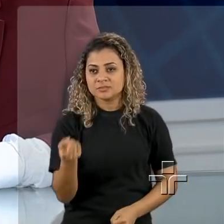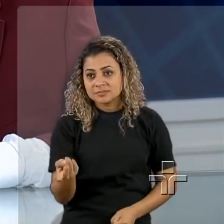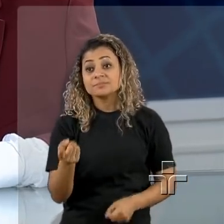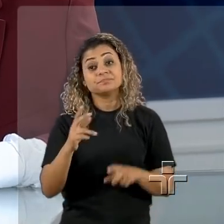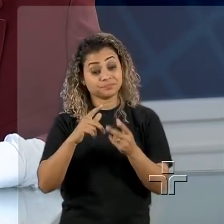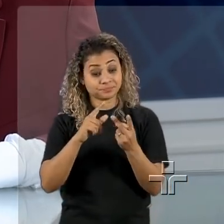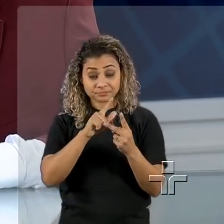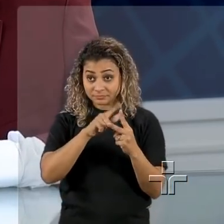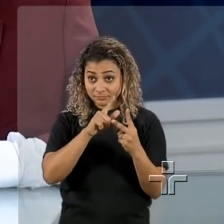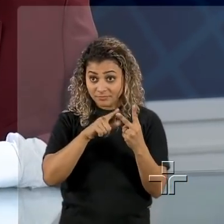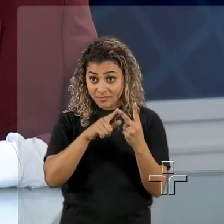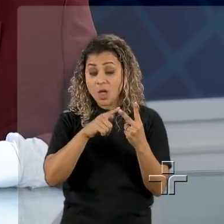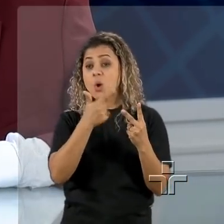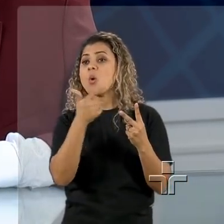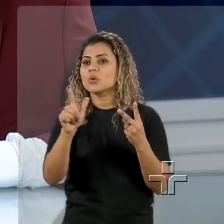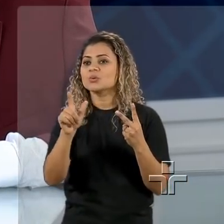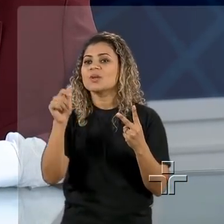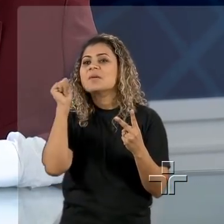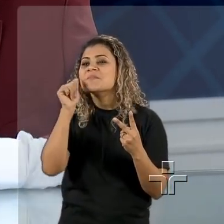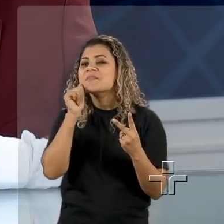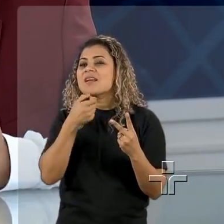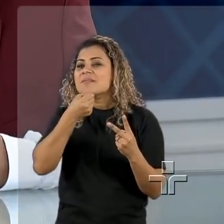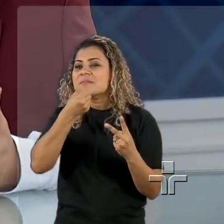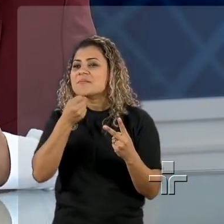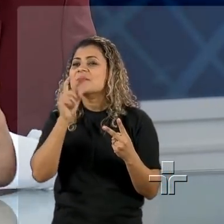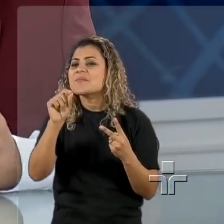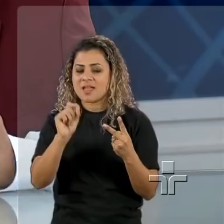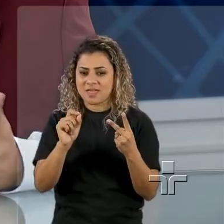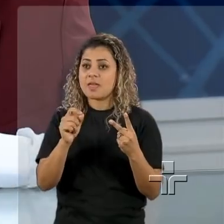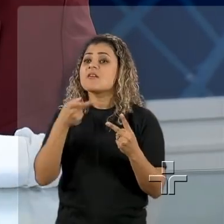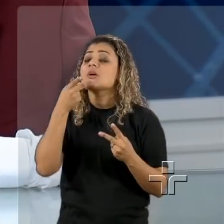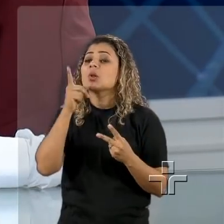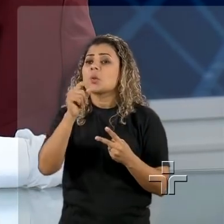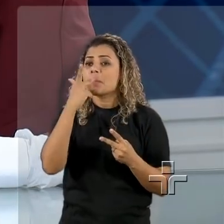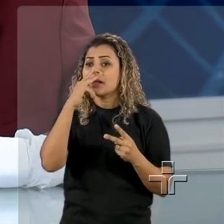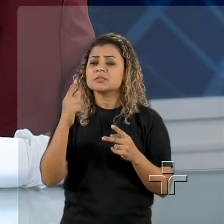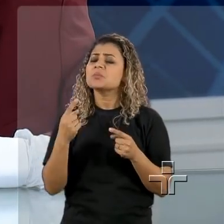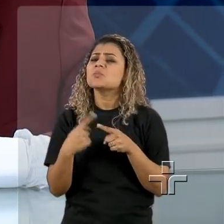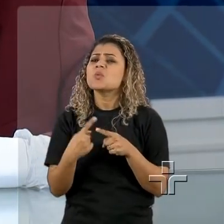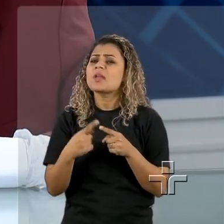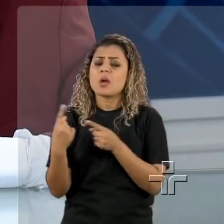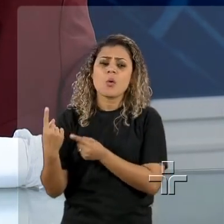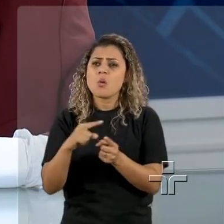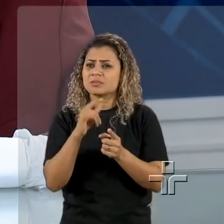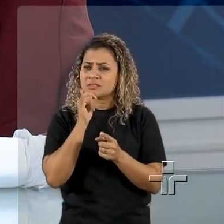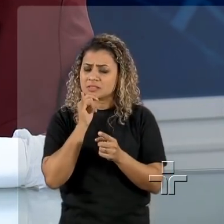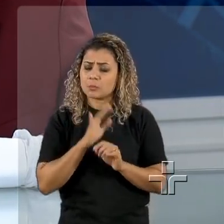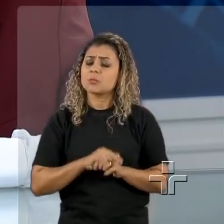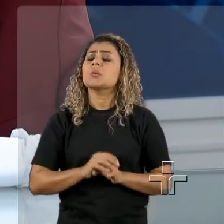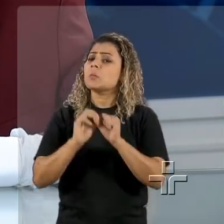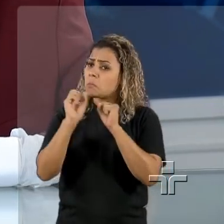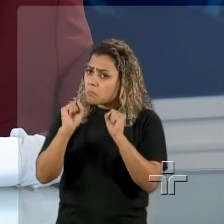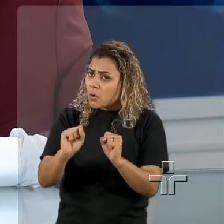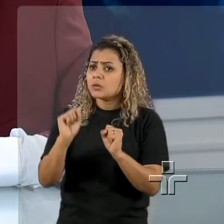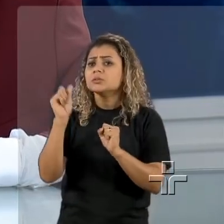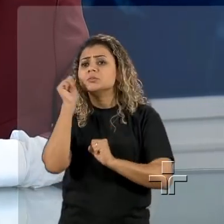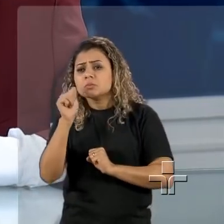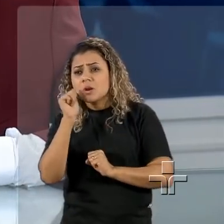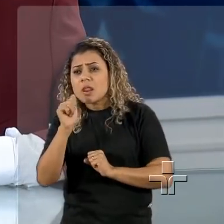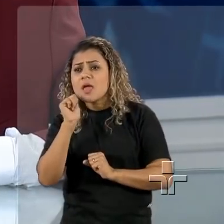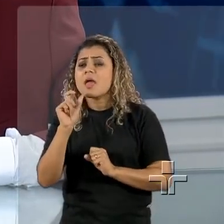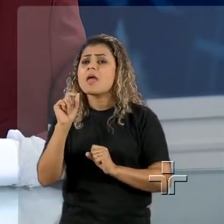tem a dizer. E não que estejam julgando ali a minha beleza, porque essa é que é a questão